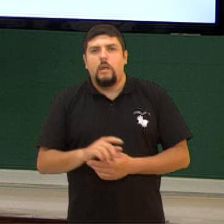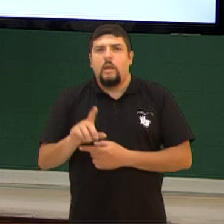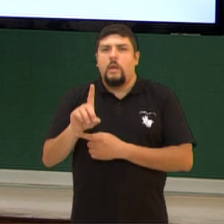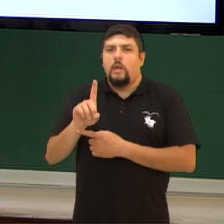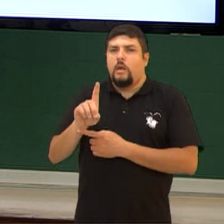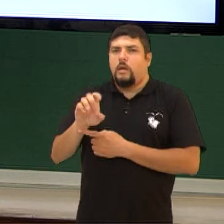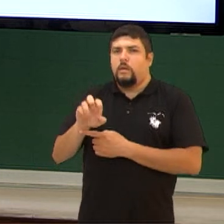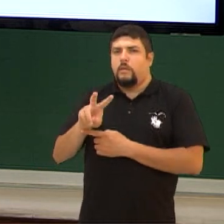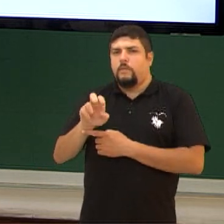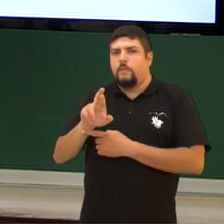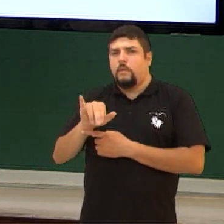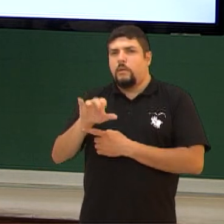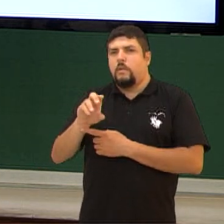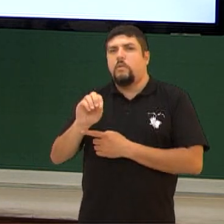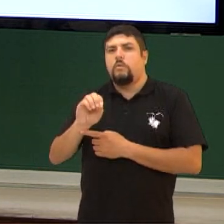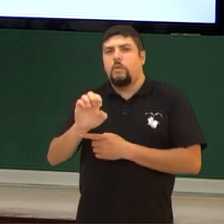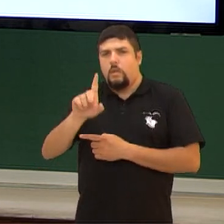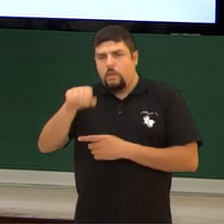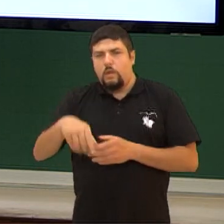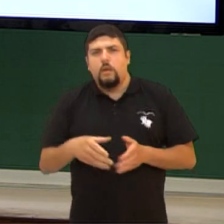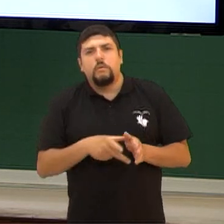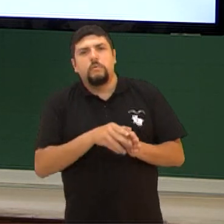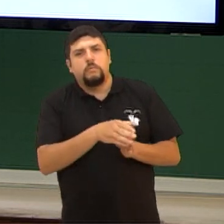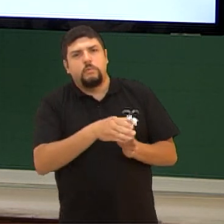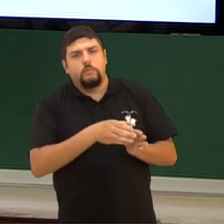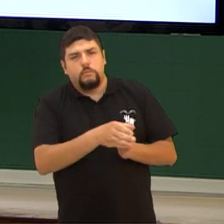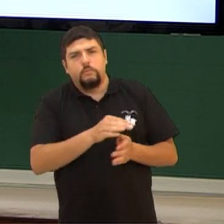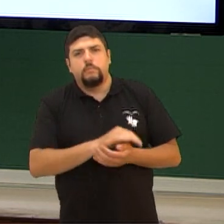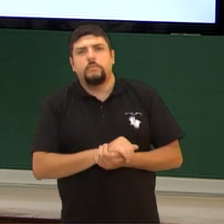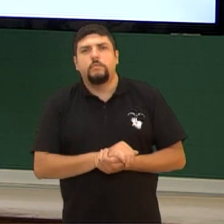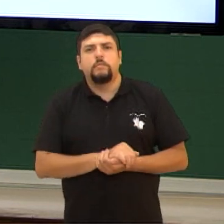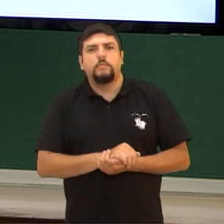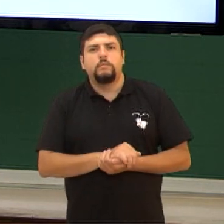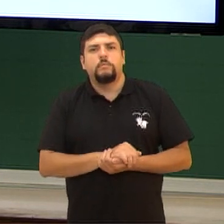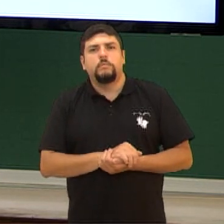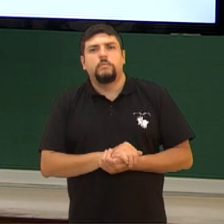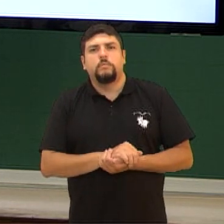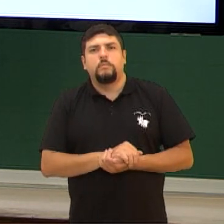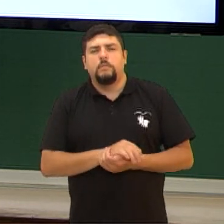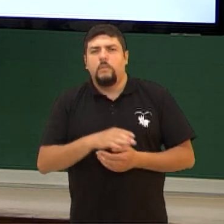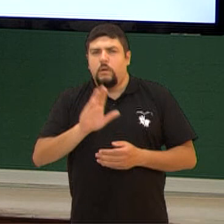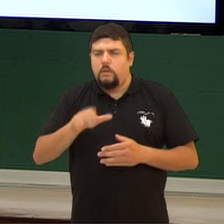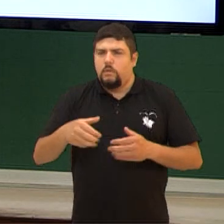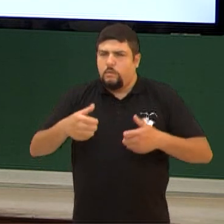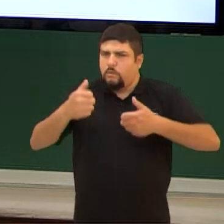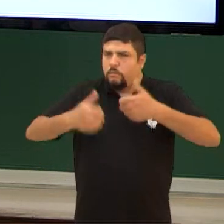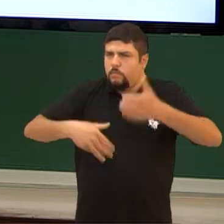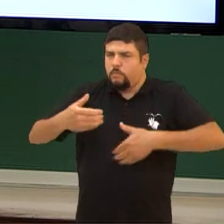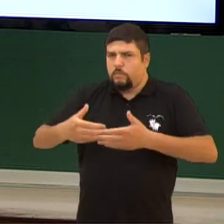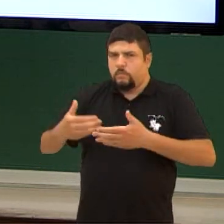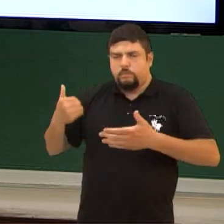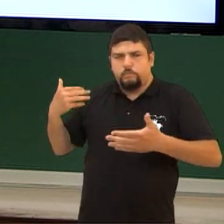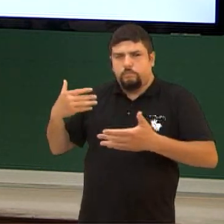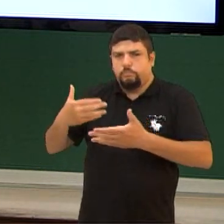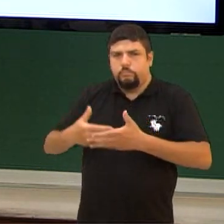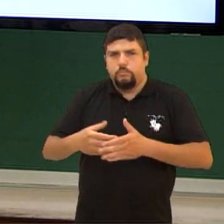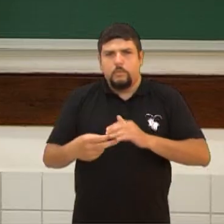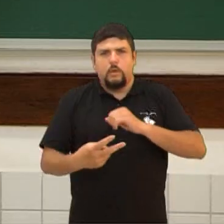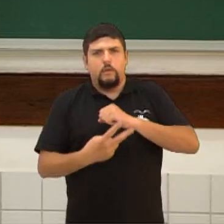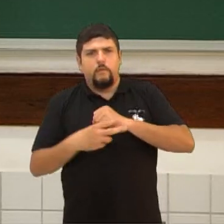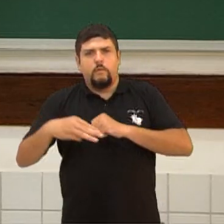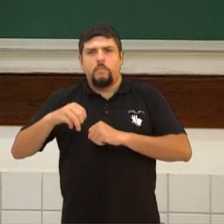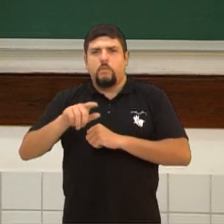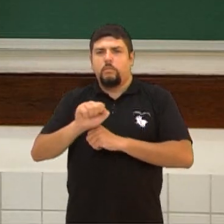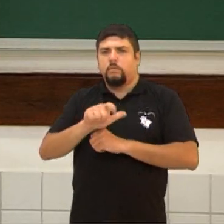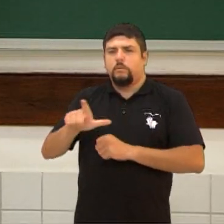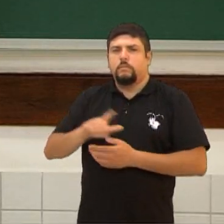ele expressa conselho. Ok? Já falamos bastante de verbos modais aqui, né? Bora encerrar nossa